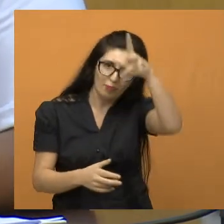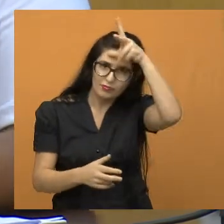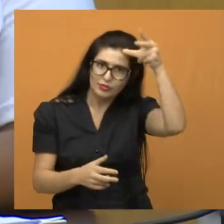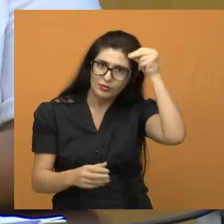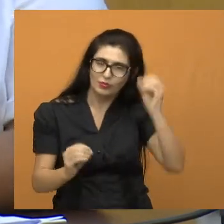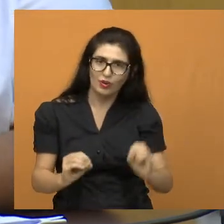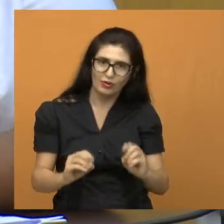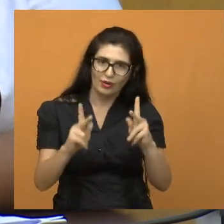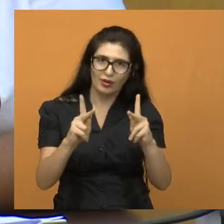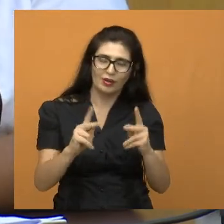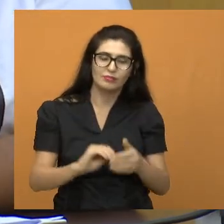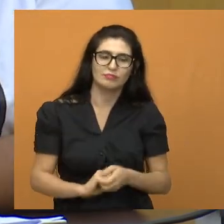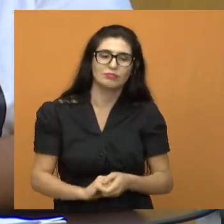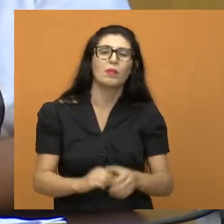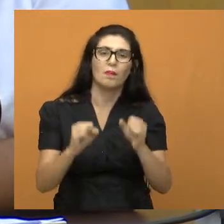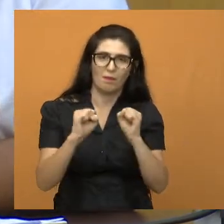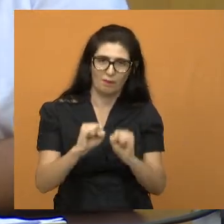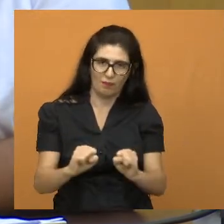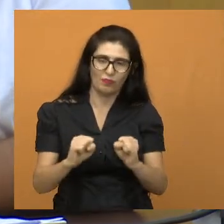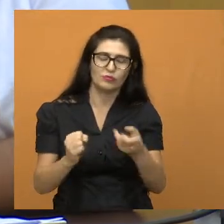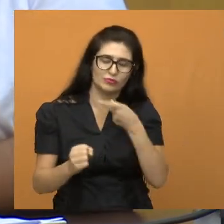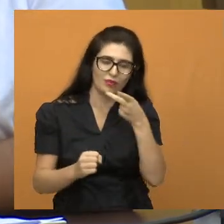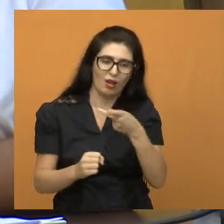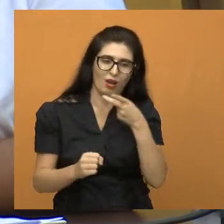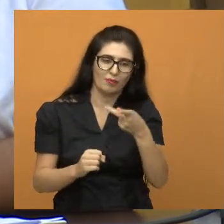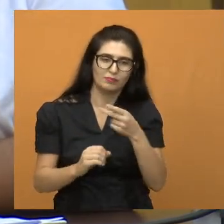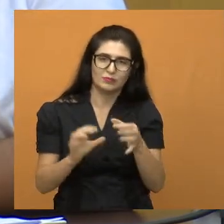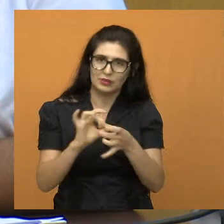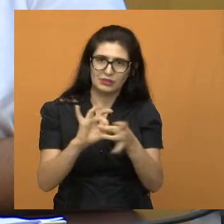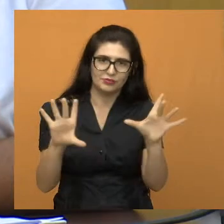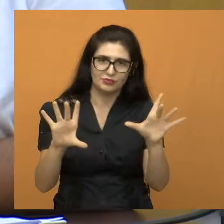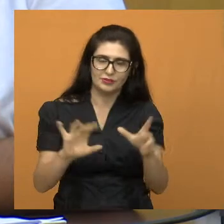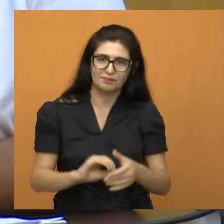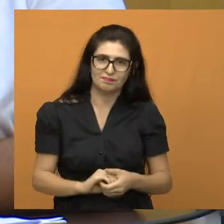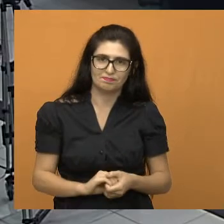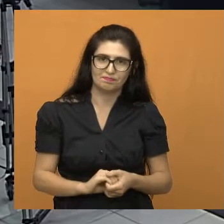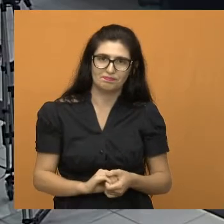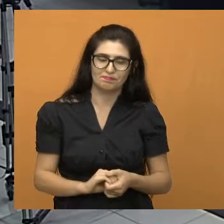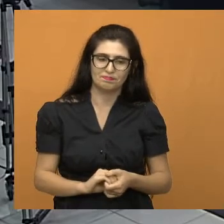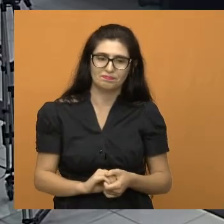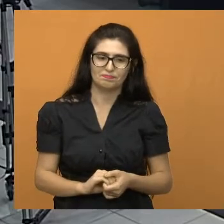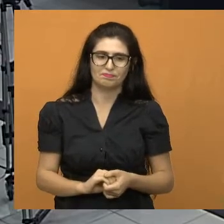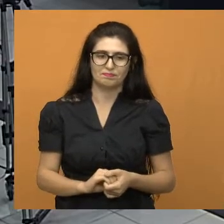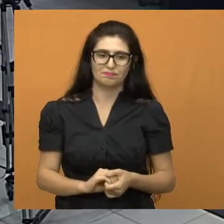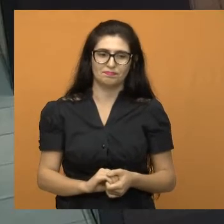ok? Então está aberto, quem quiser consideração.